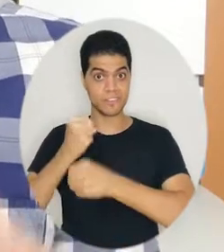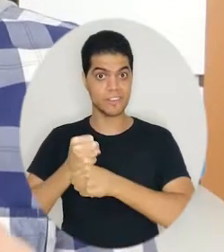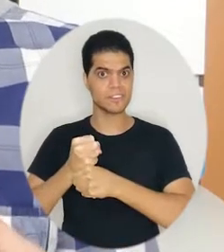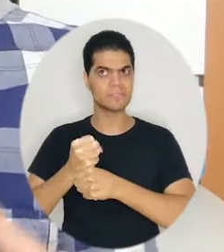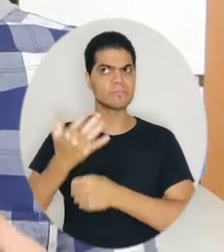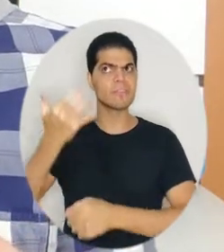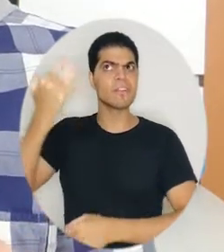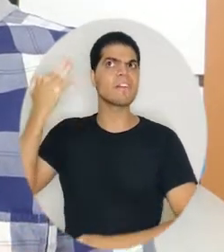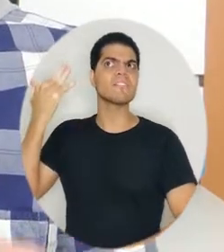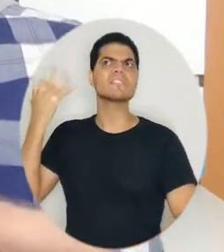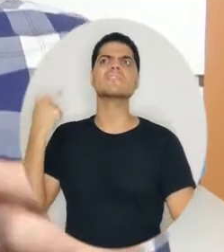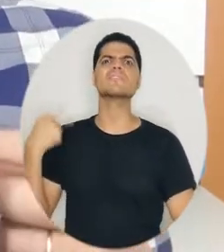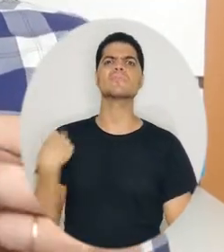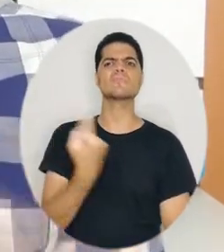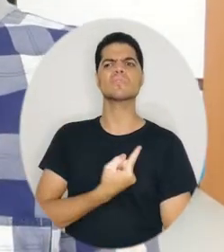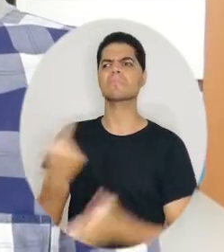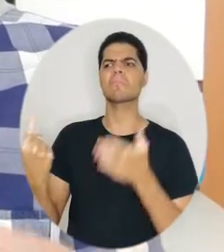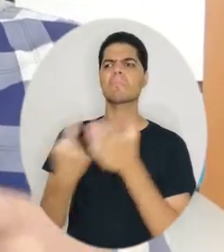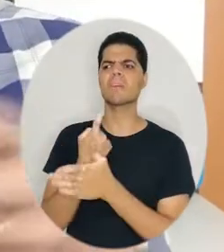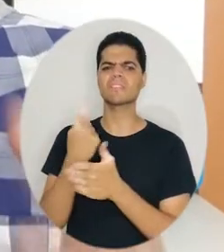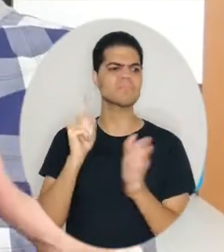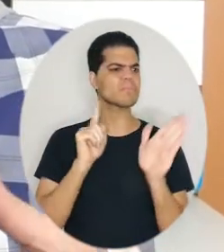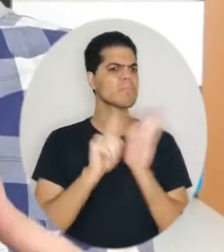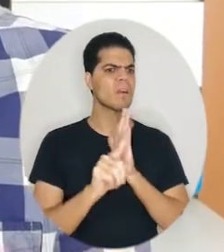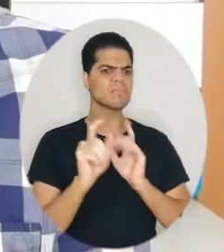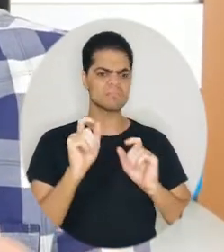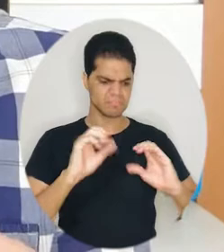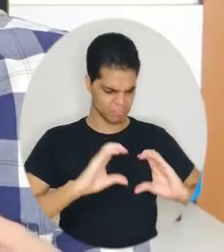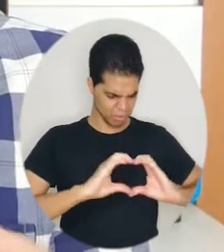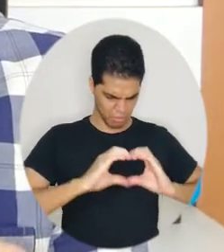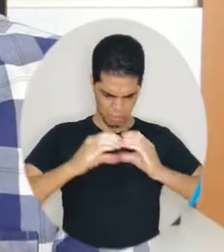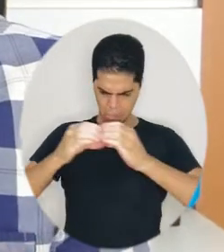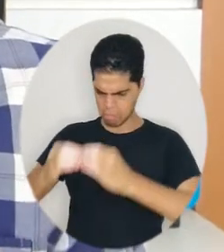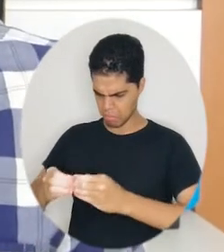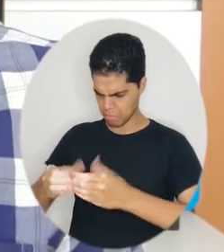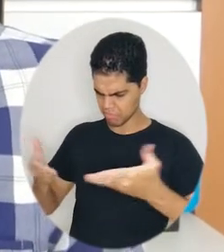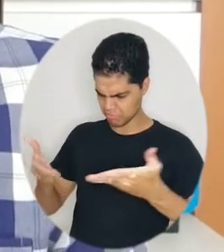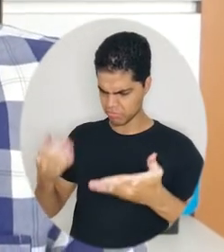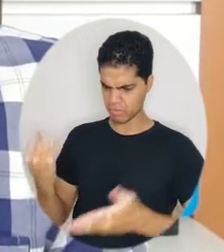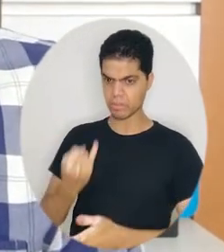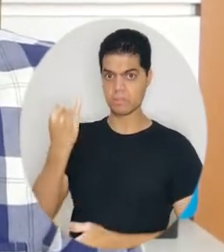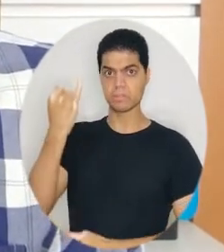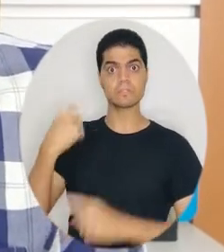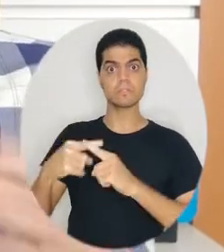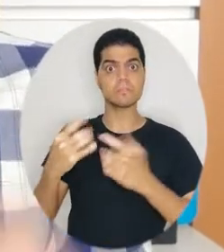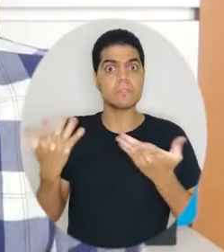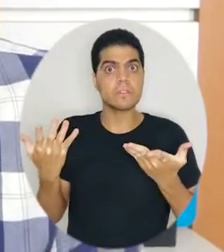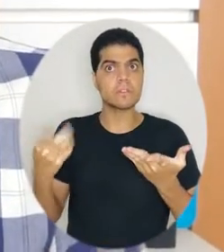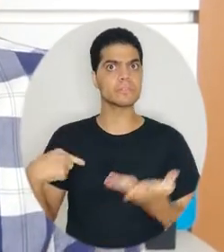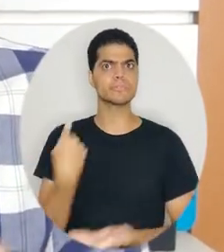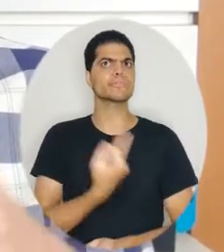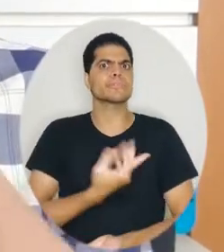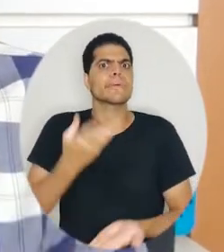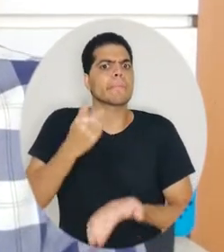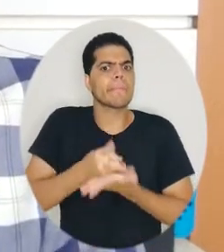delas é importante que a gente se questione porque vinda do coração que Dom Pedro é algo tão importante porque a gente tá de